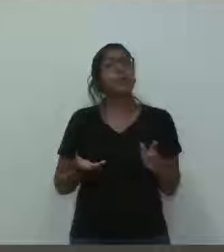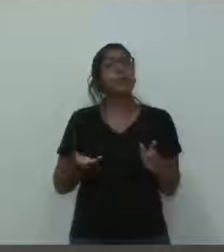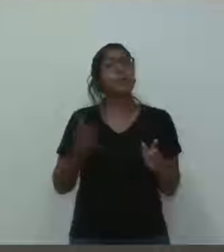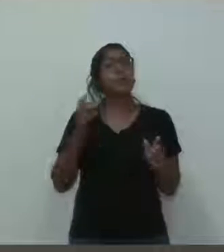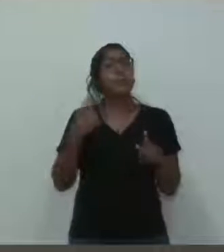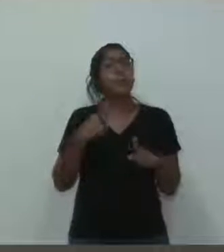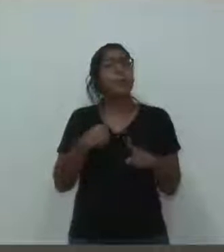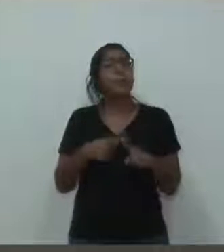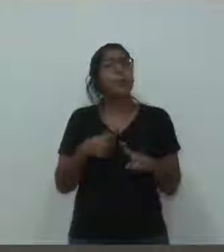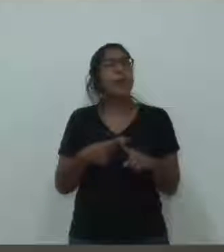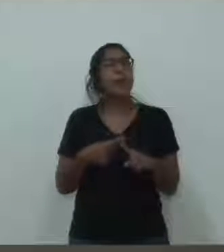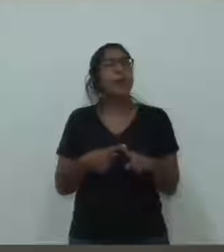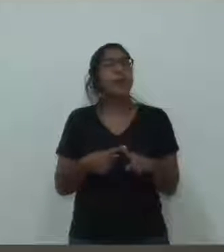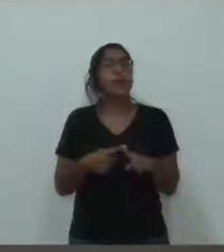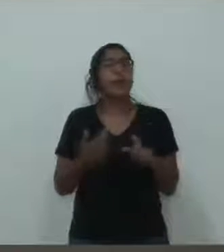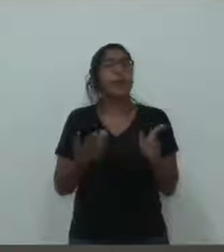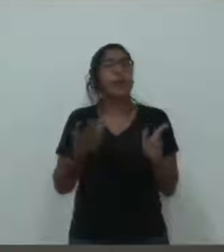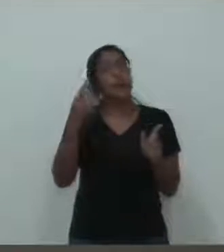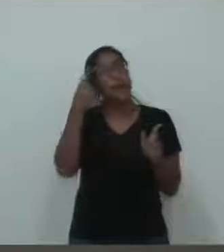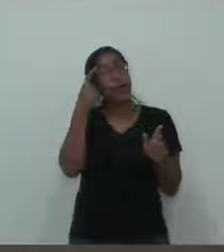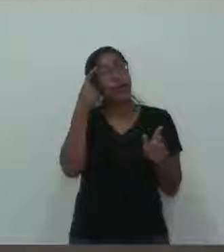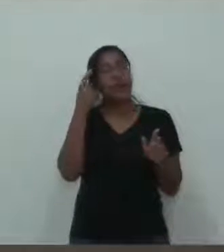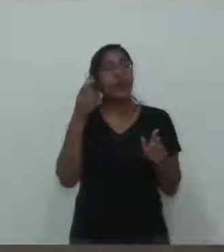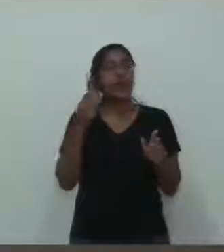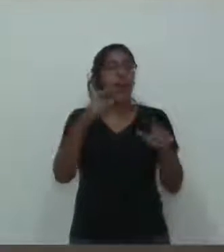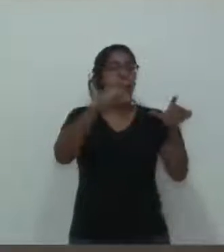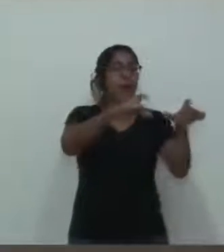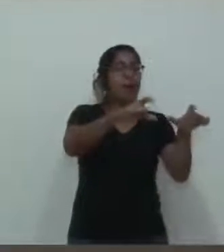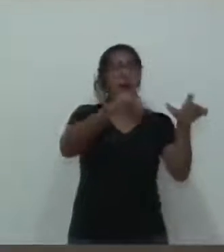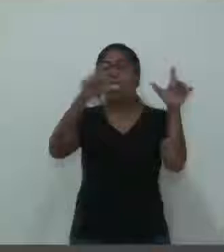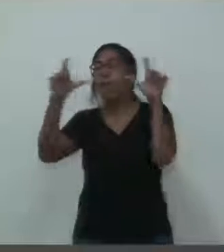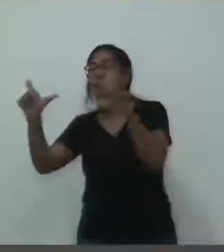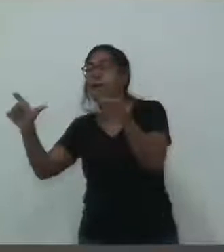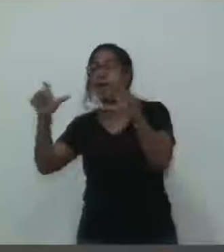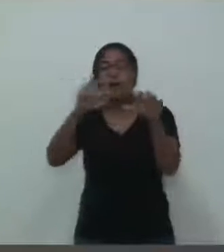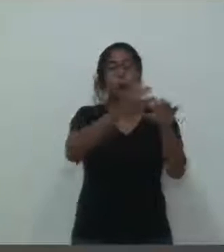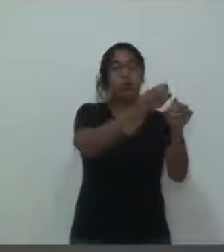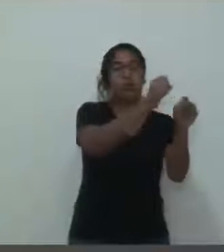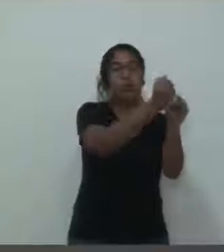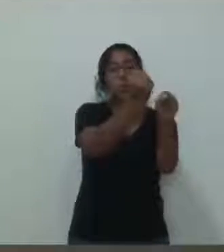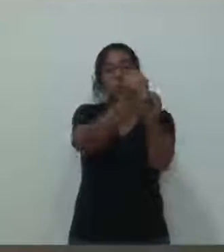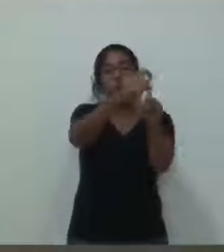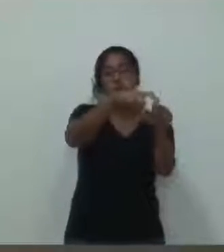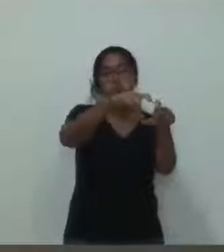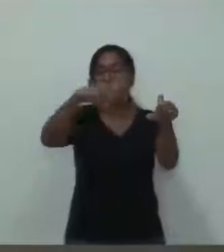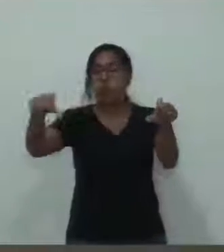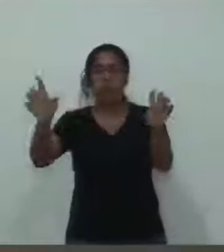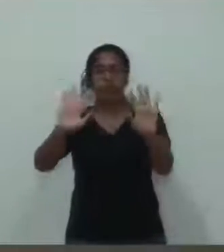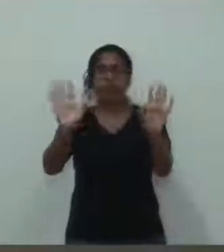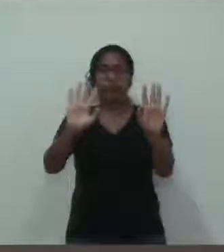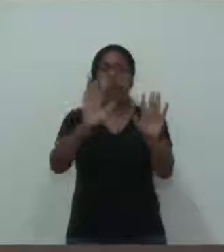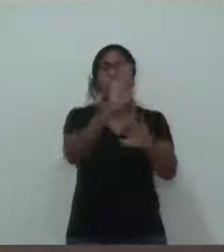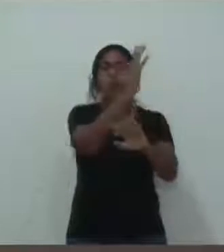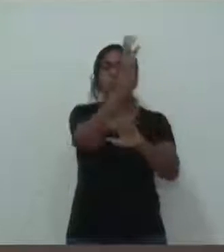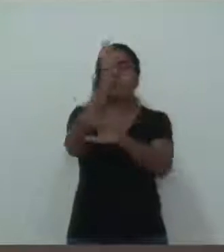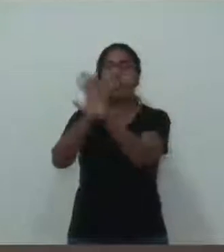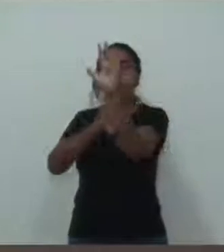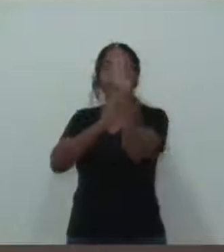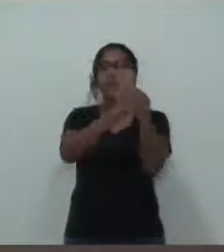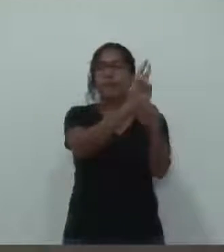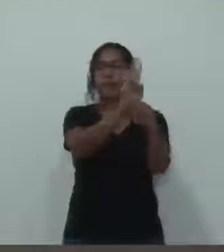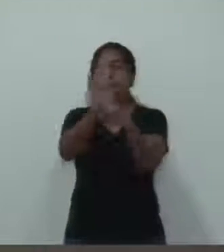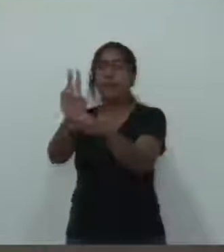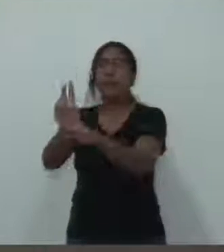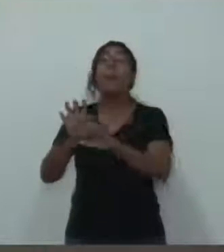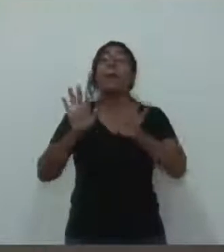suprimiu, tirou a possibilidade daquela ligação, porque lá de fato teria uma questão ambiental, você não tem nenhuma outra opção de interligação